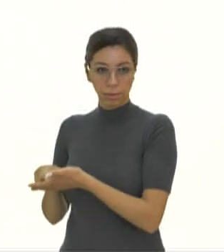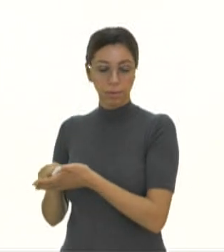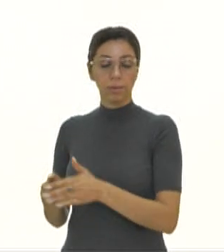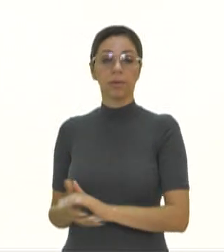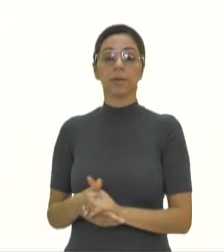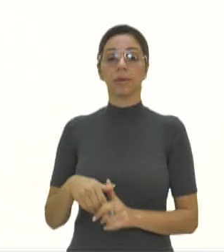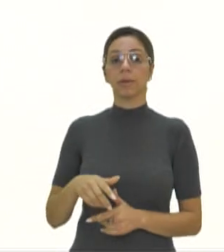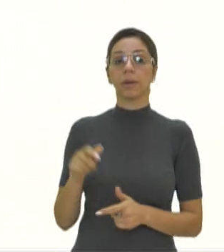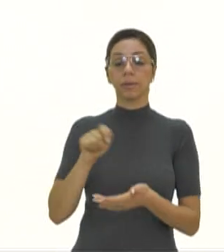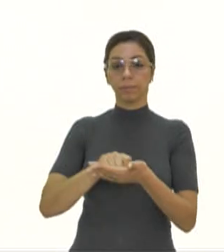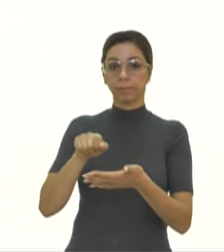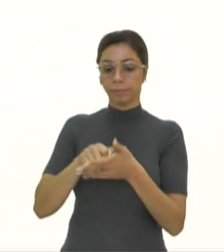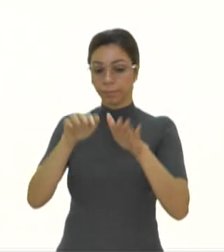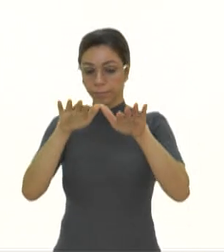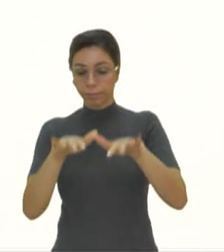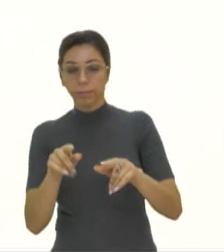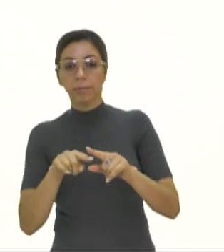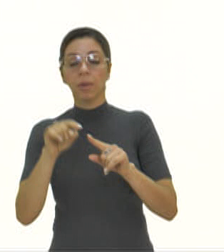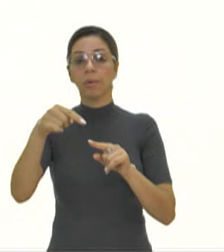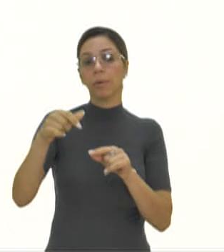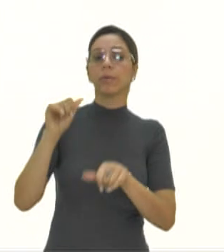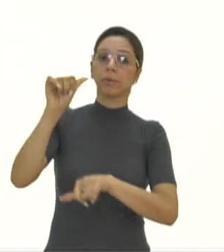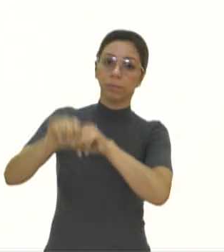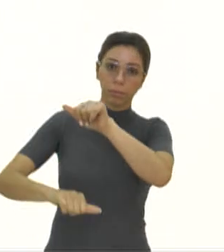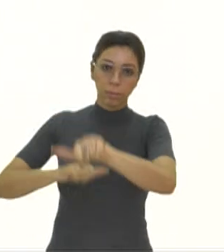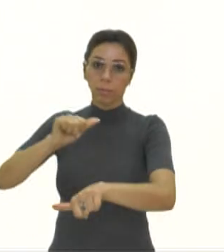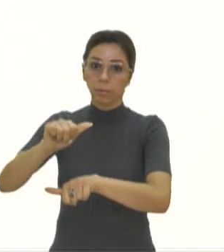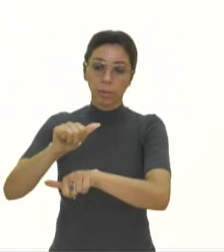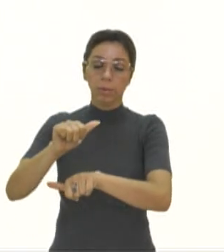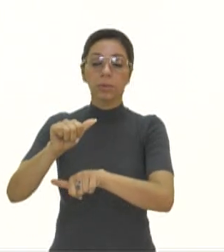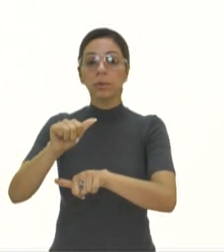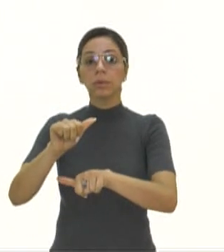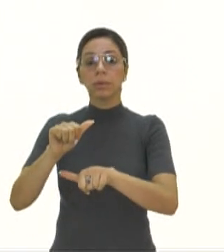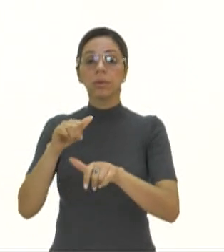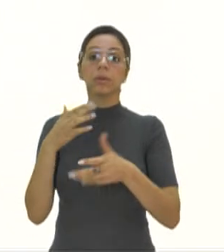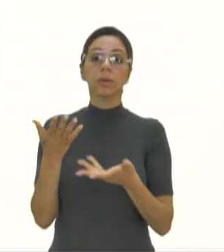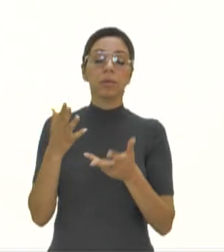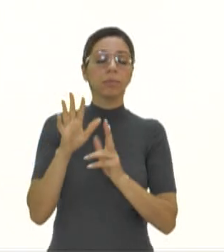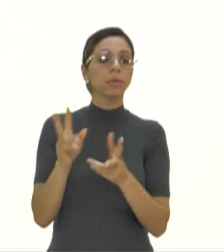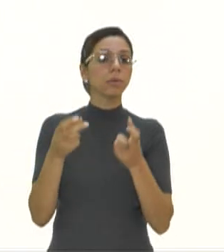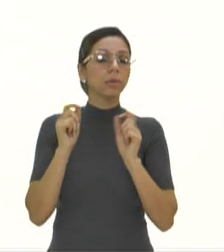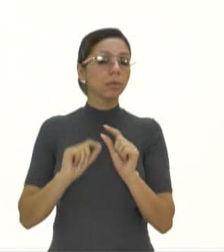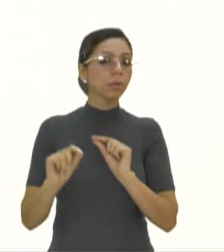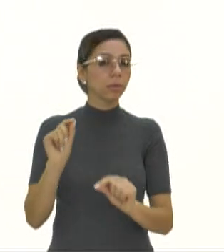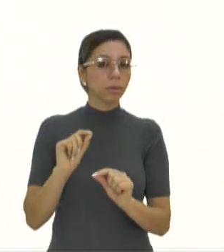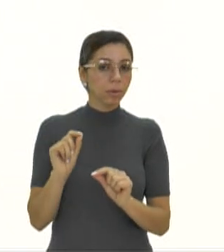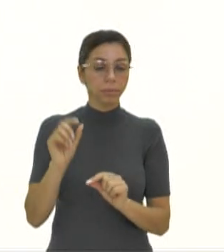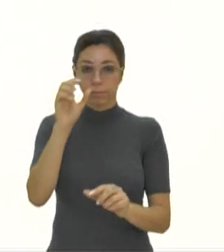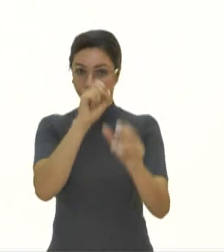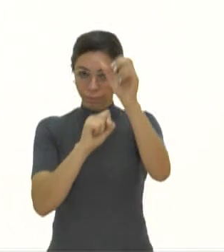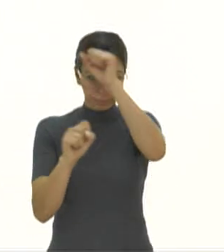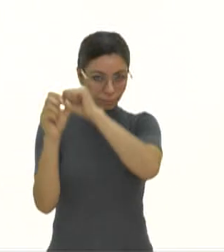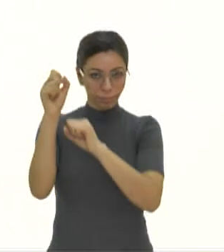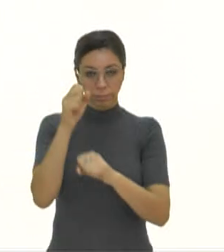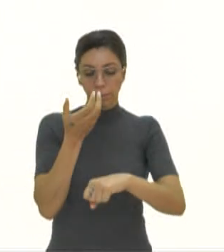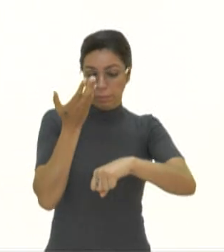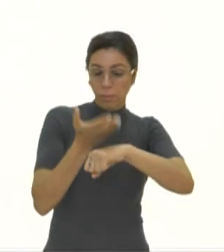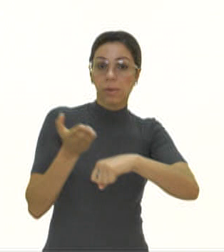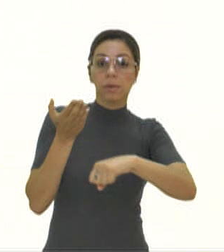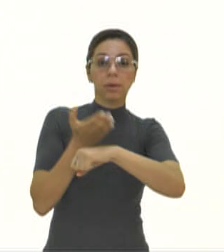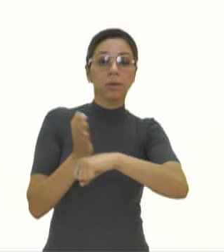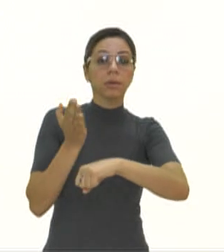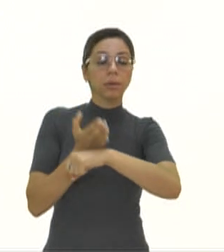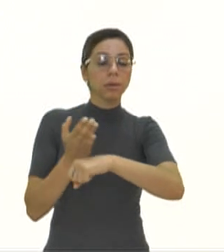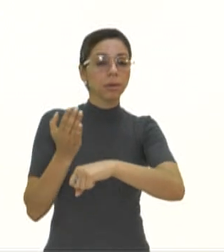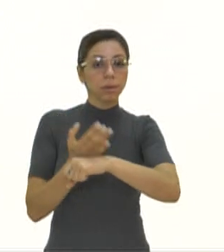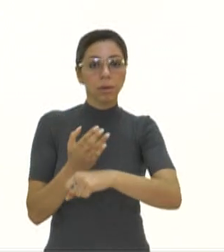a escrita que permanece, outros alteram. O que vocês precisam verificar? Muito aprendizado para a gente chegar a